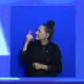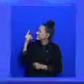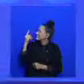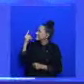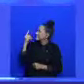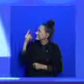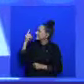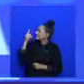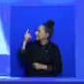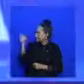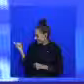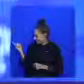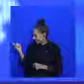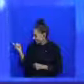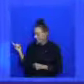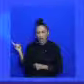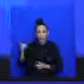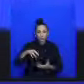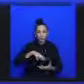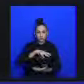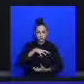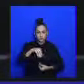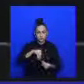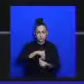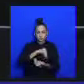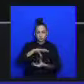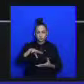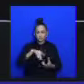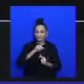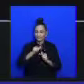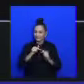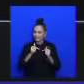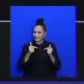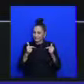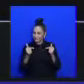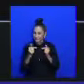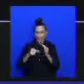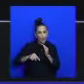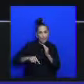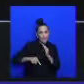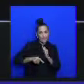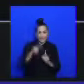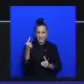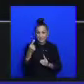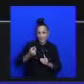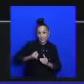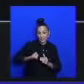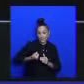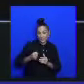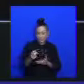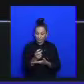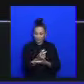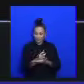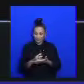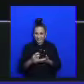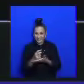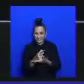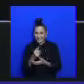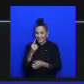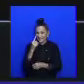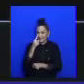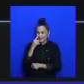posicionadas, valendo! Globo girando, sua sorte girando, vem aí o primeiro número da Kina.